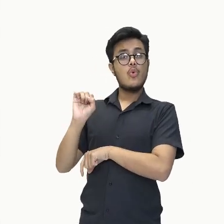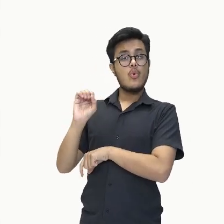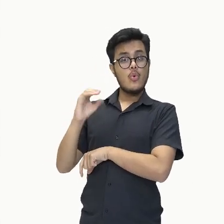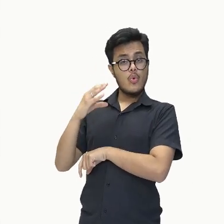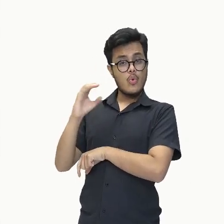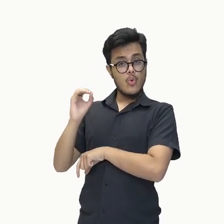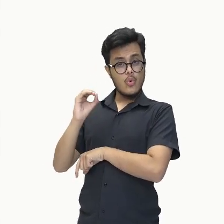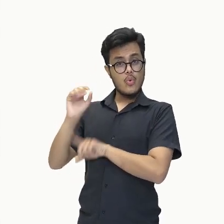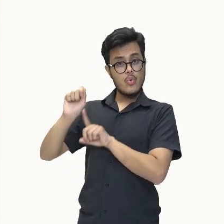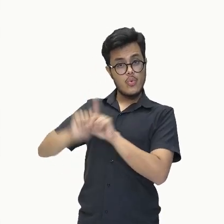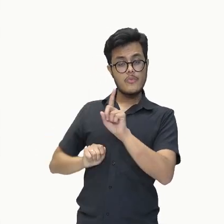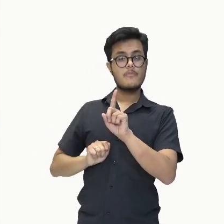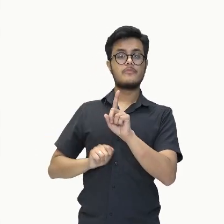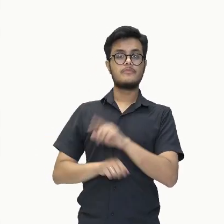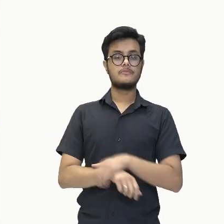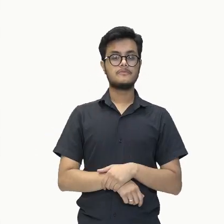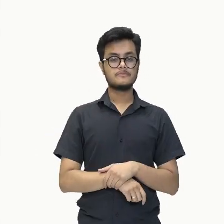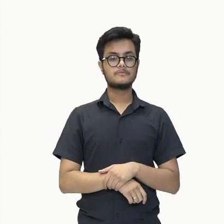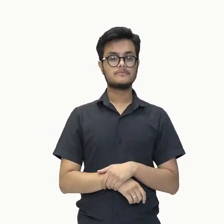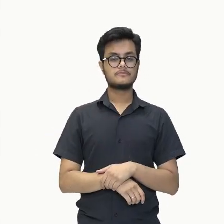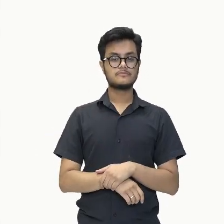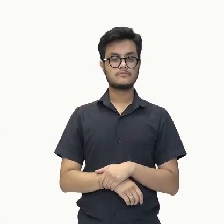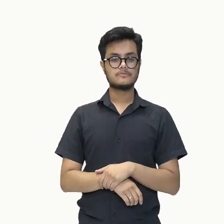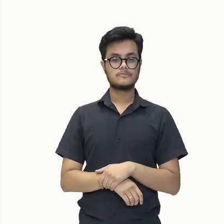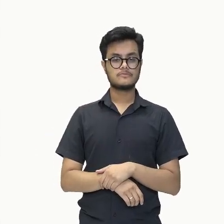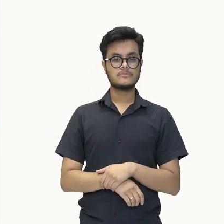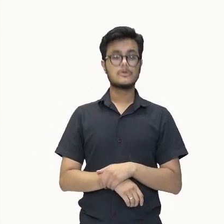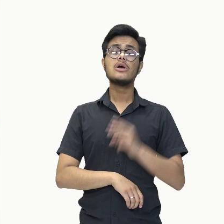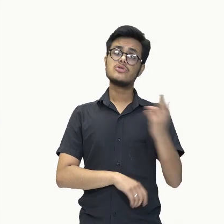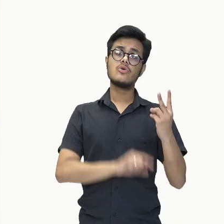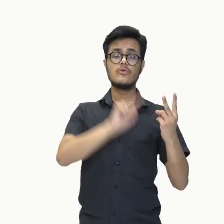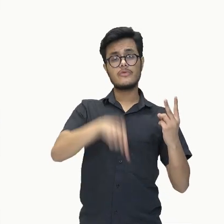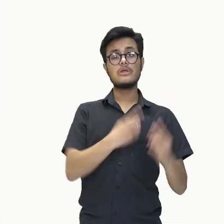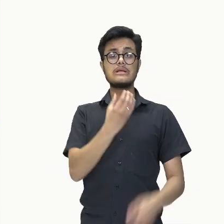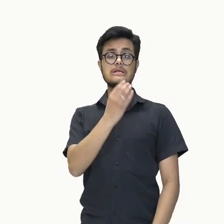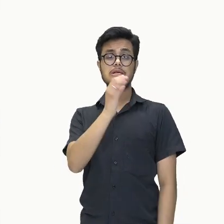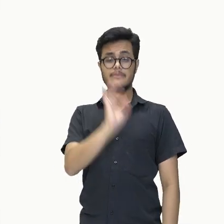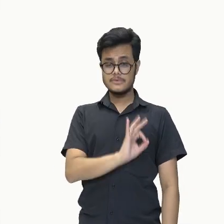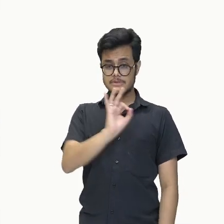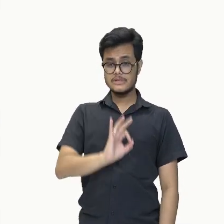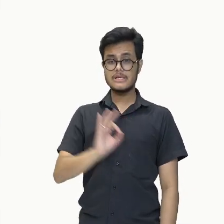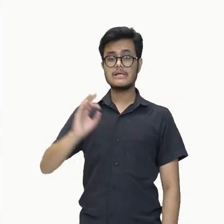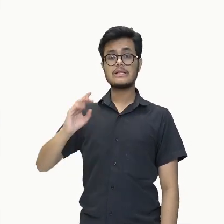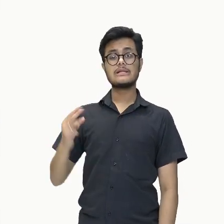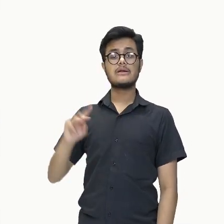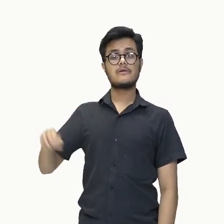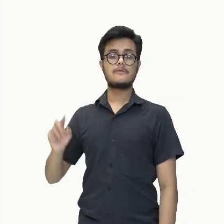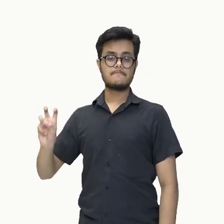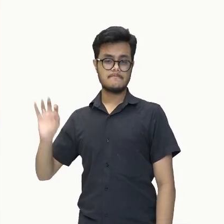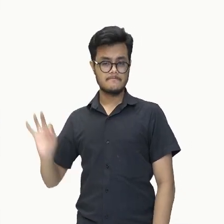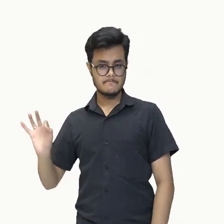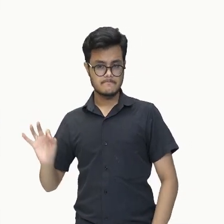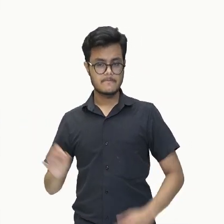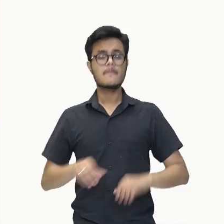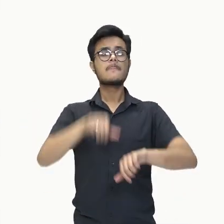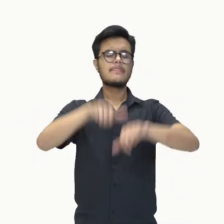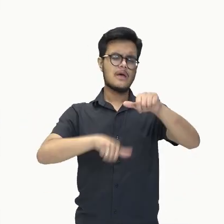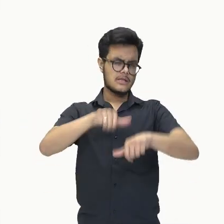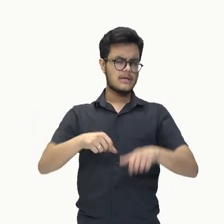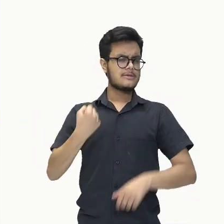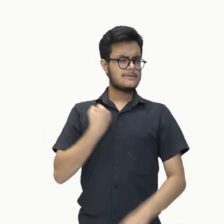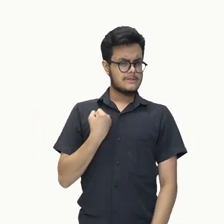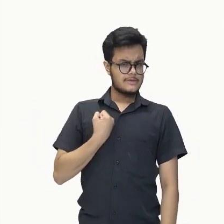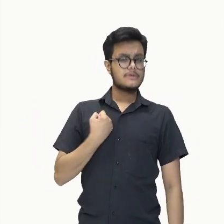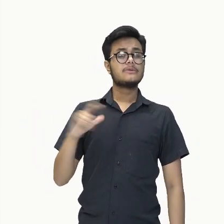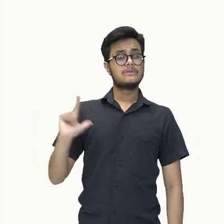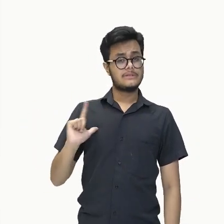o climatizador aumentou também, né, saiu de 2% para 3,5%. Muito bem, então nós temos essas análises aqui.